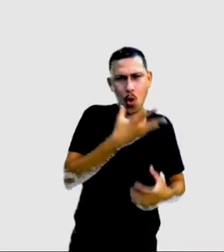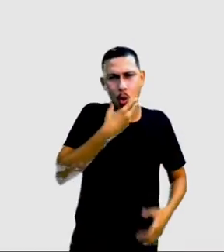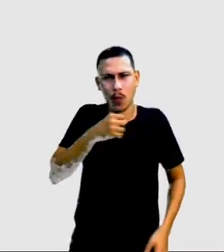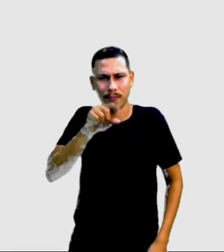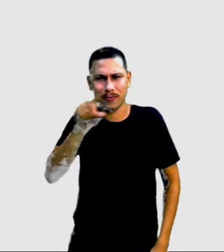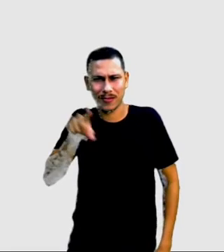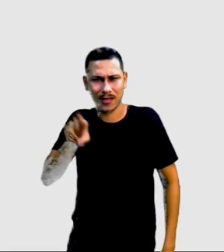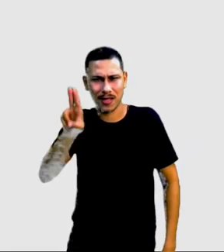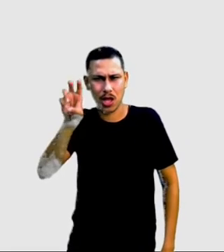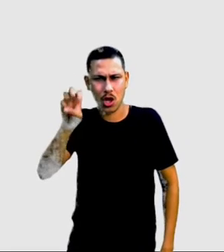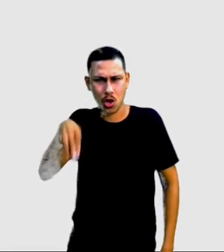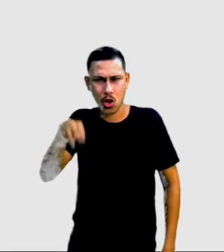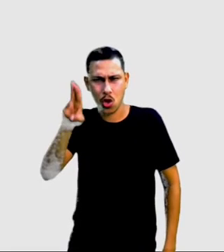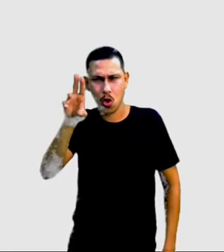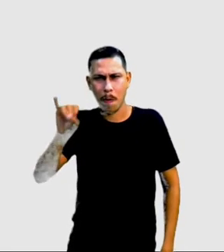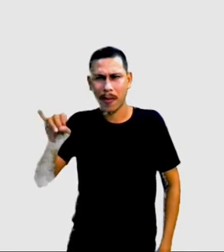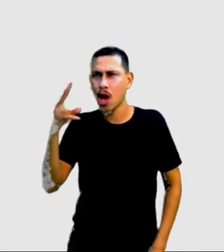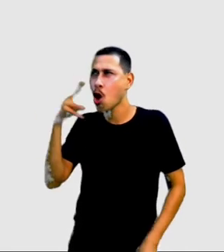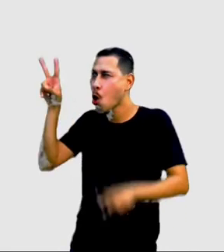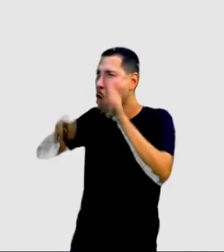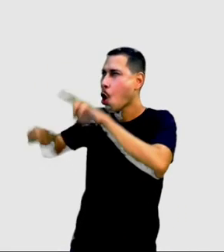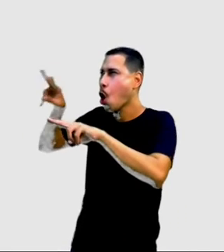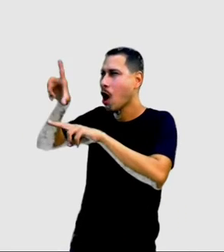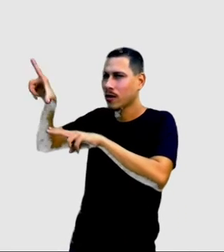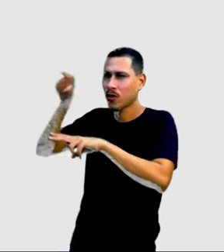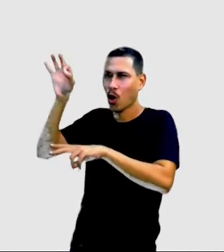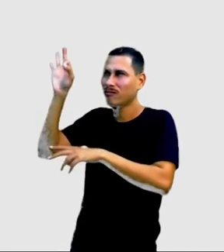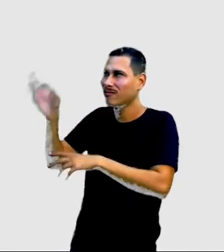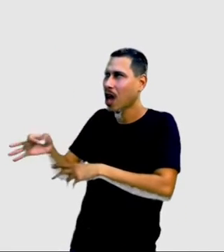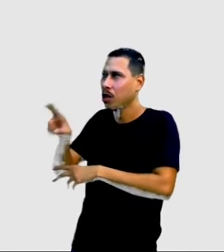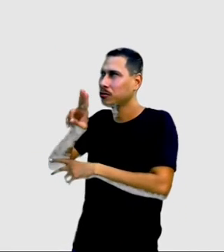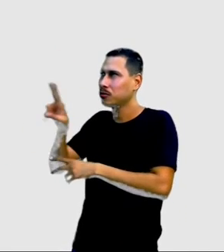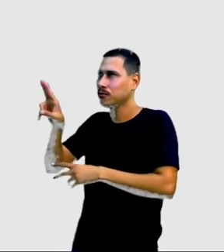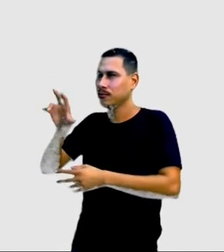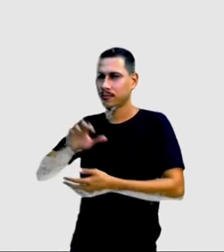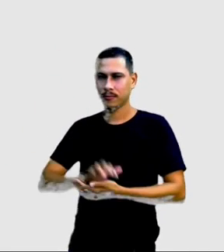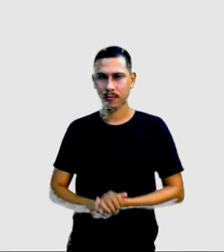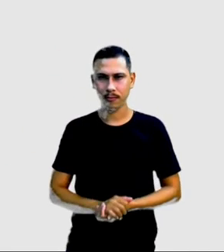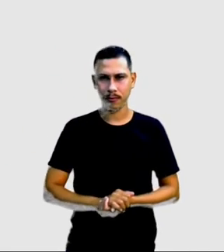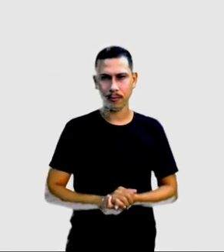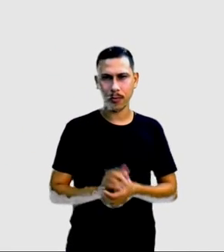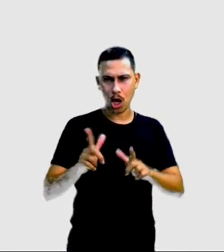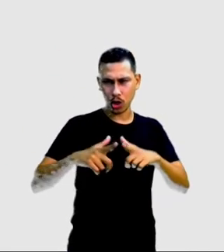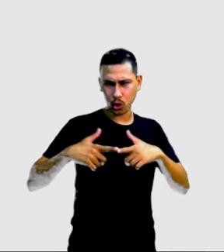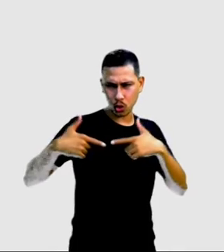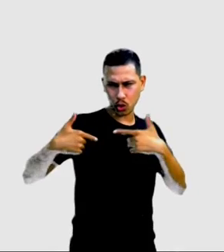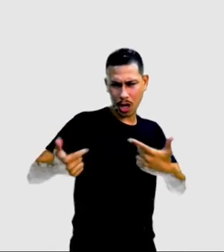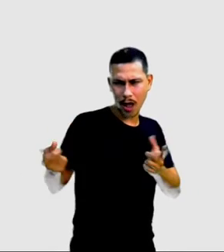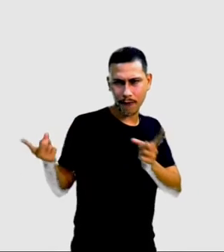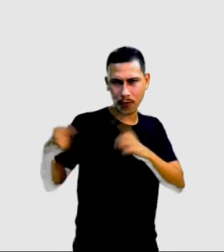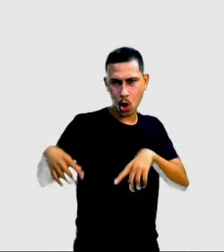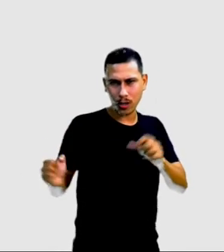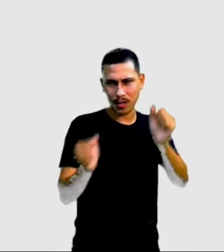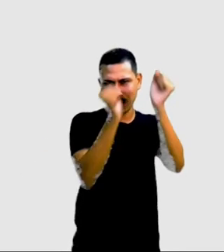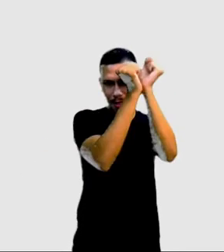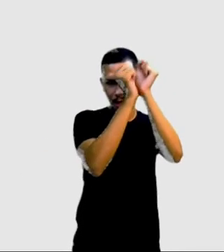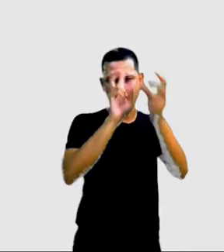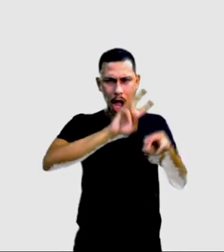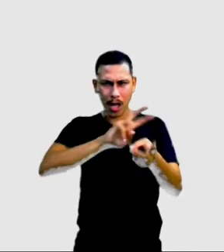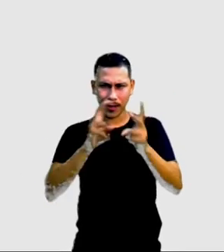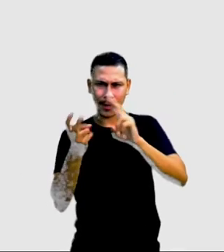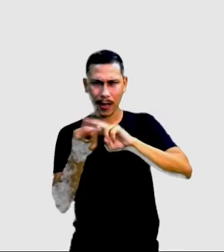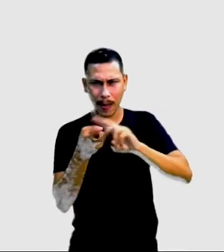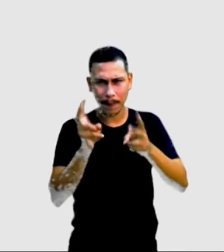quem? Teresa, Anastácia, Luísa, Dandara. Era uma guerreira negra que dominava técnicas de capoeira